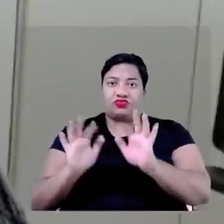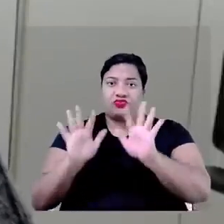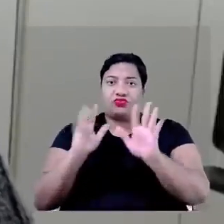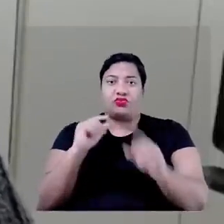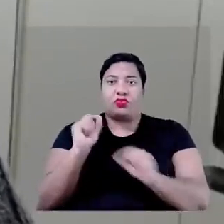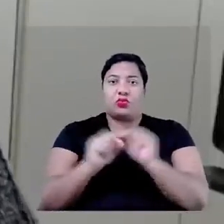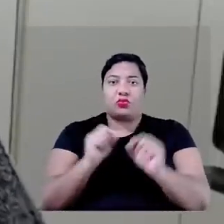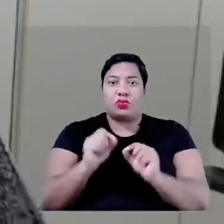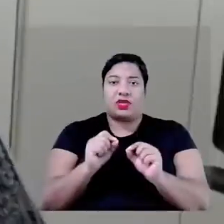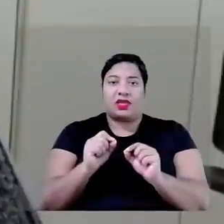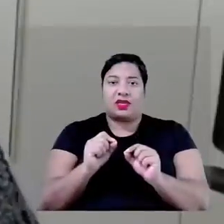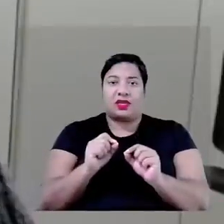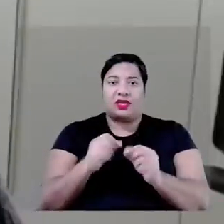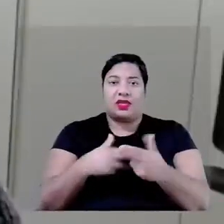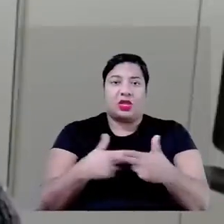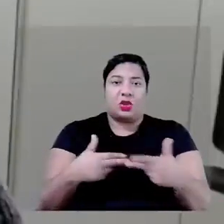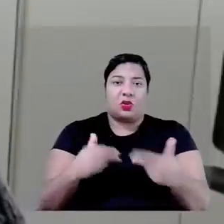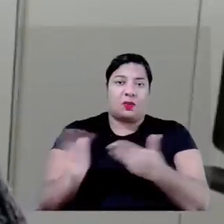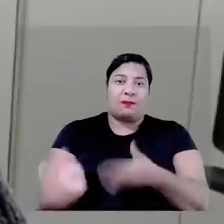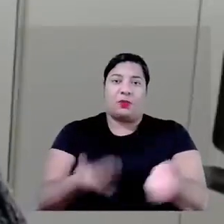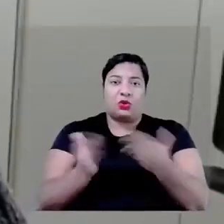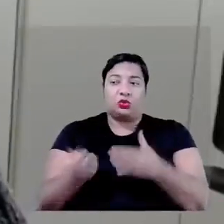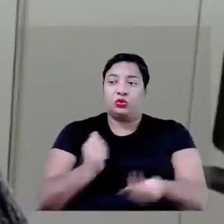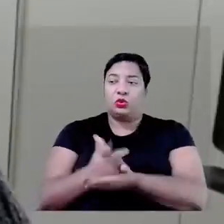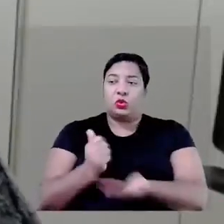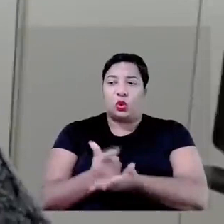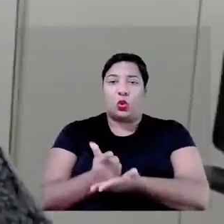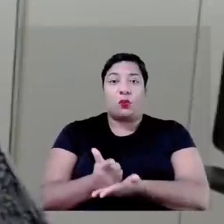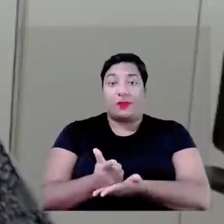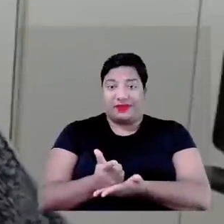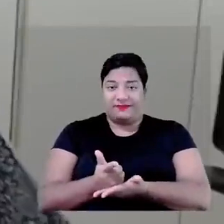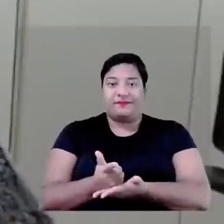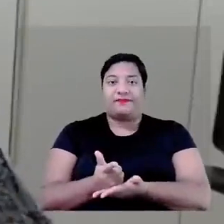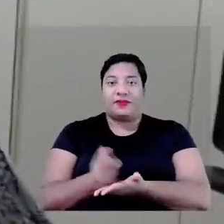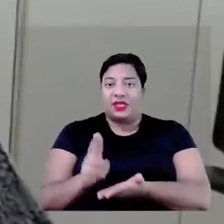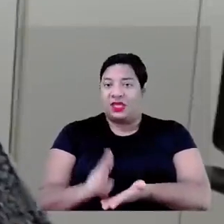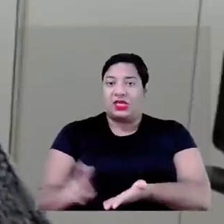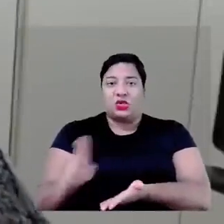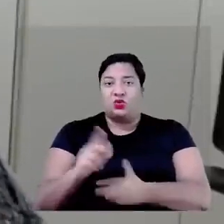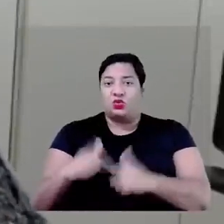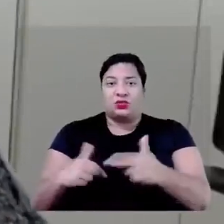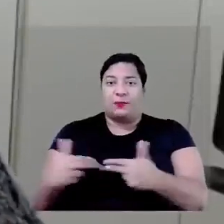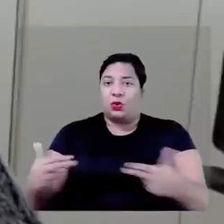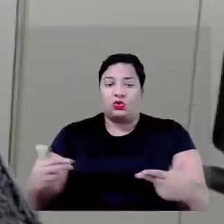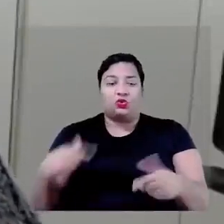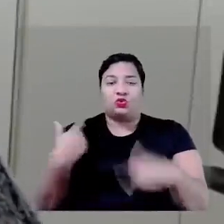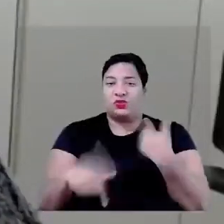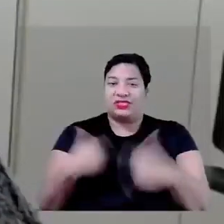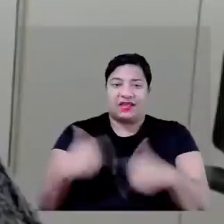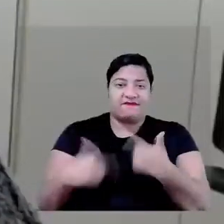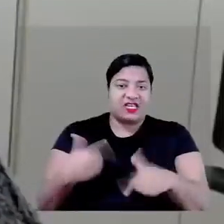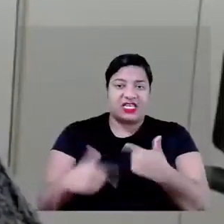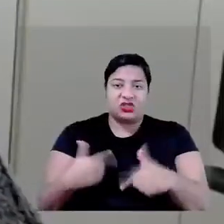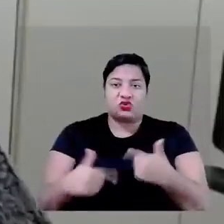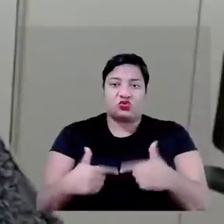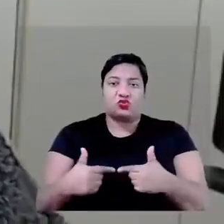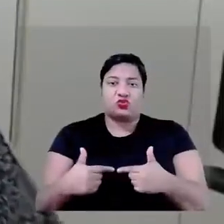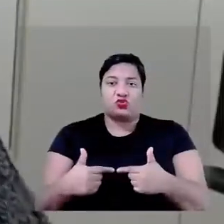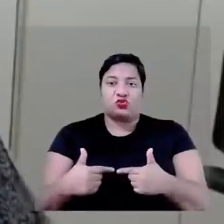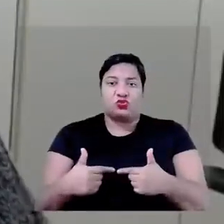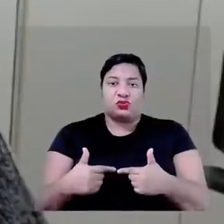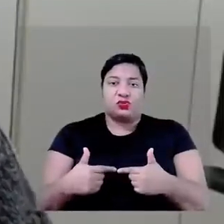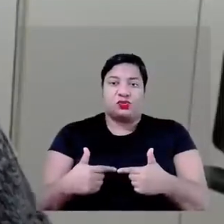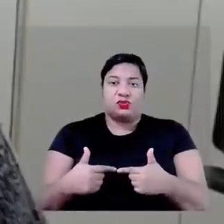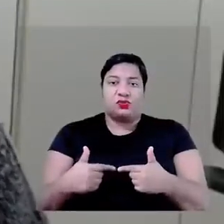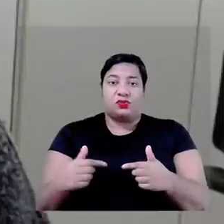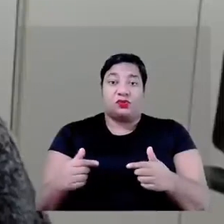na cadeia de suprimentos. É tudo que ela compra e tudo que ela contrata. Compra de produtos, compra de serviços, né? Em